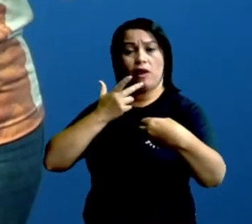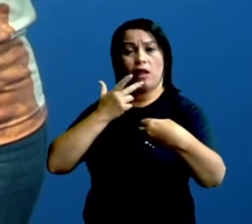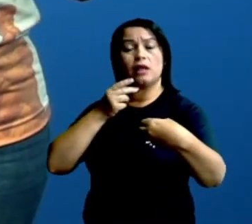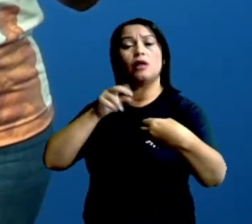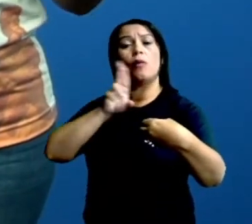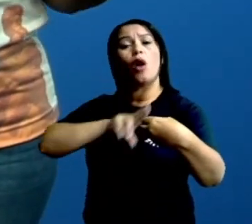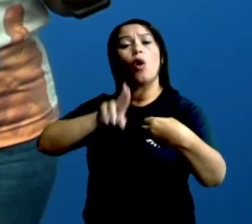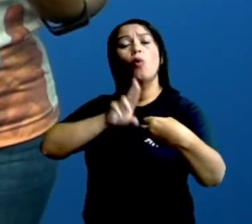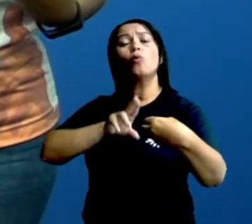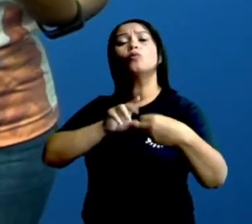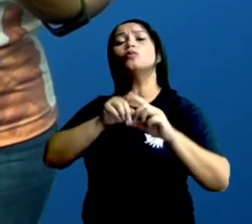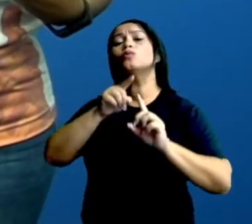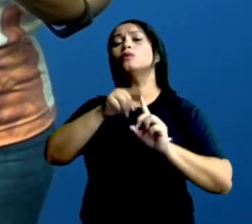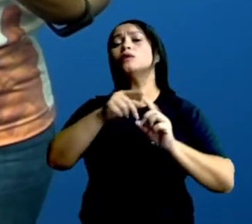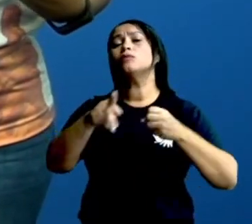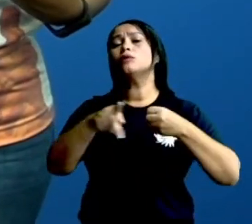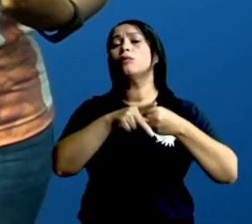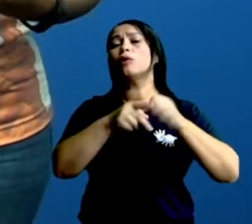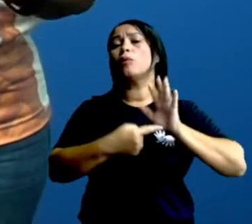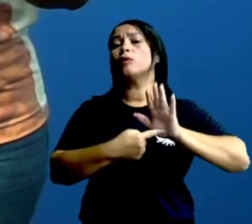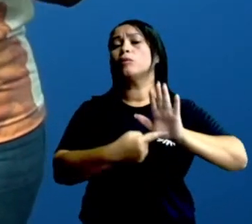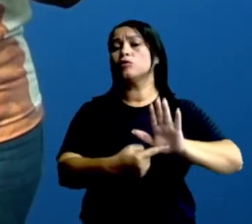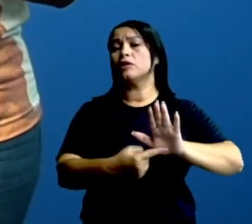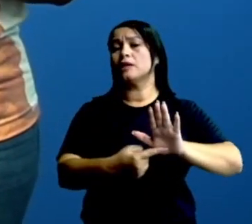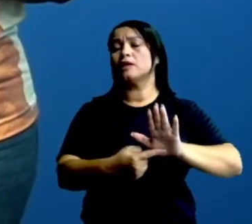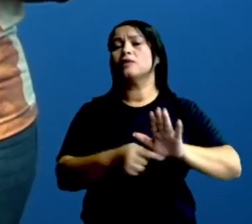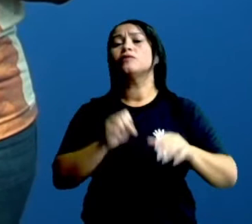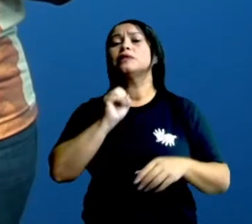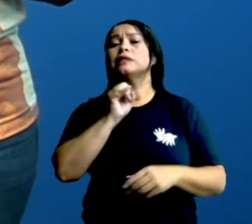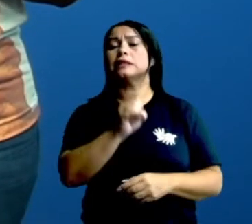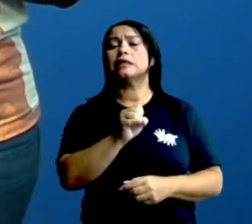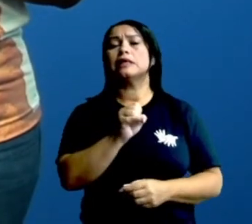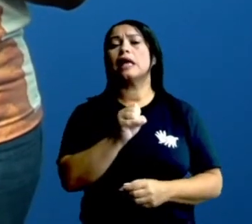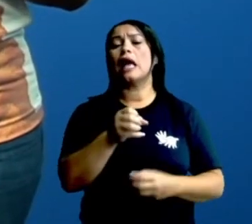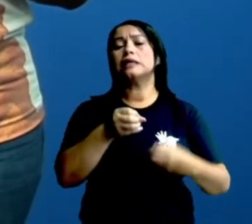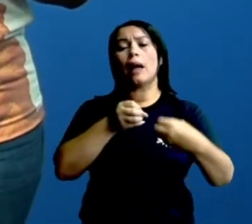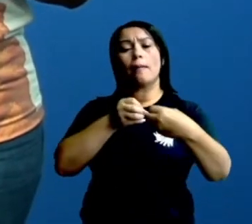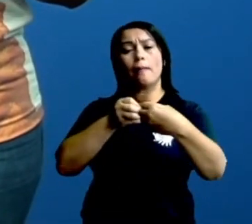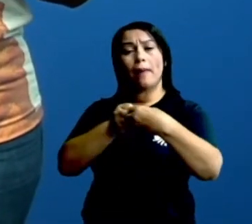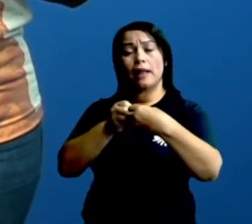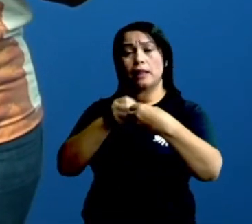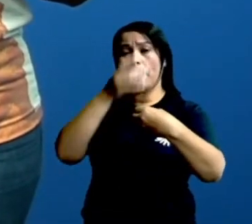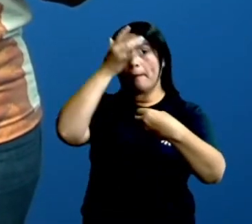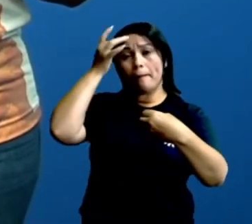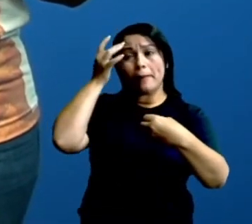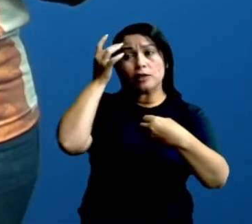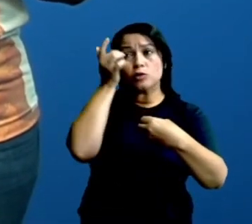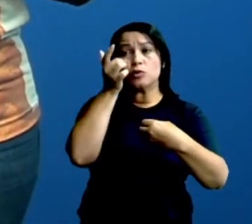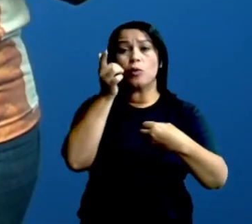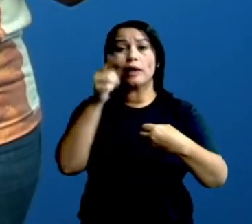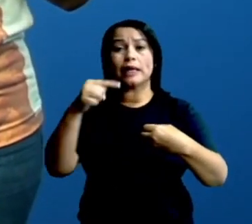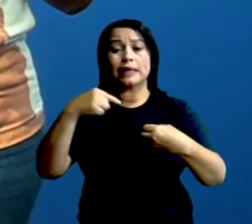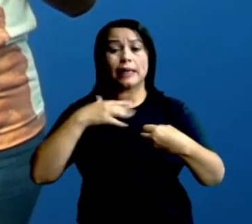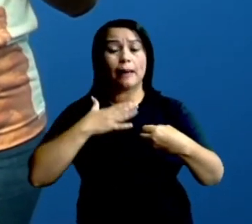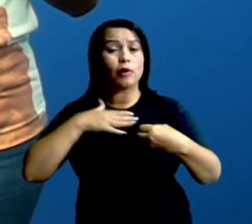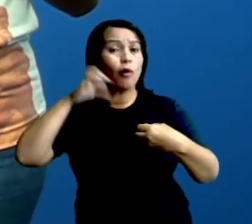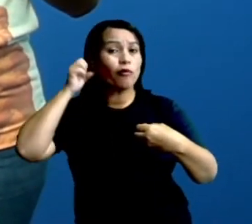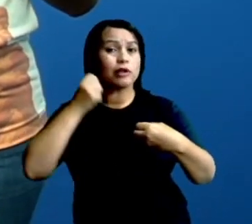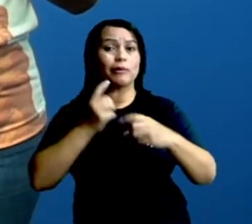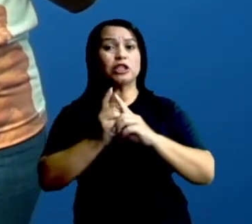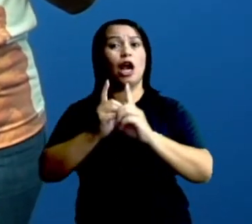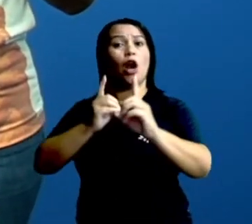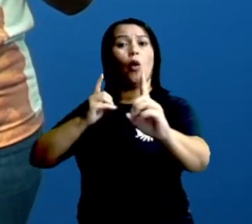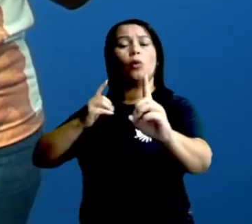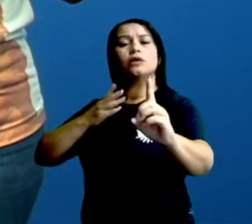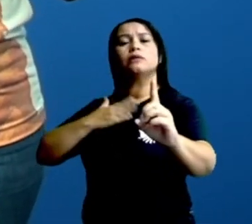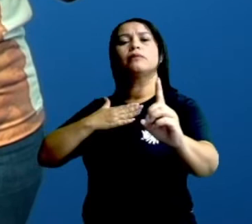eu uso um tipo de pronome demonstrativo. Se ele está perto da pessoa que está me ouvindo e longe de